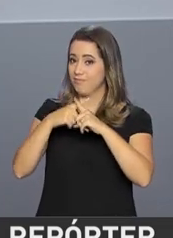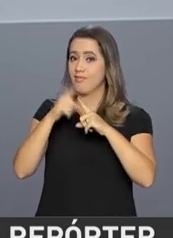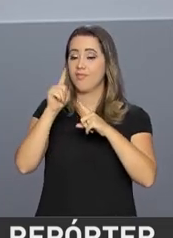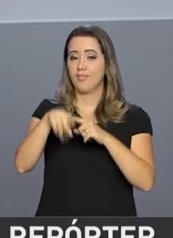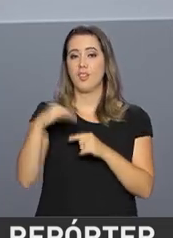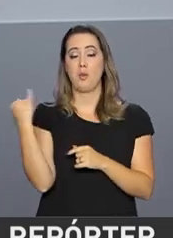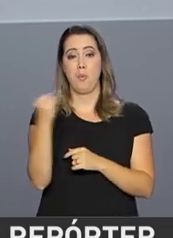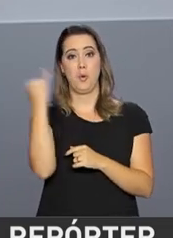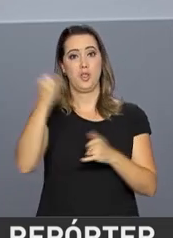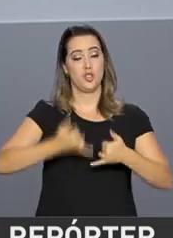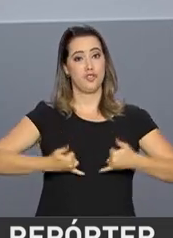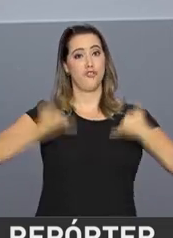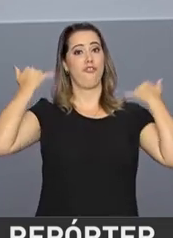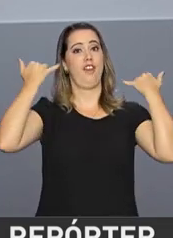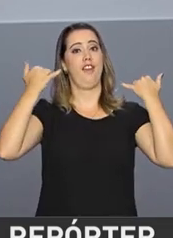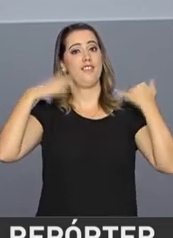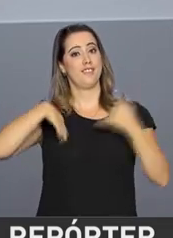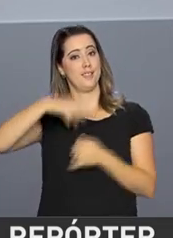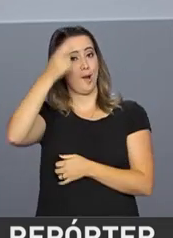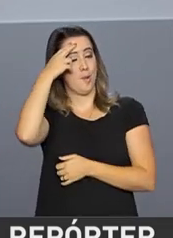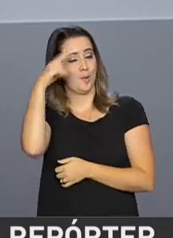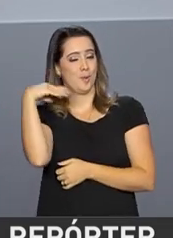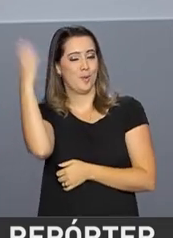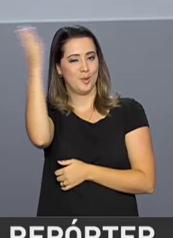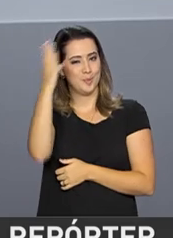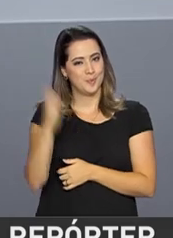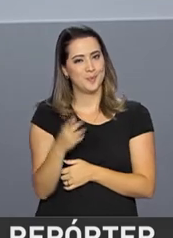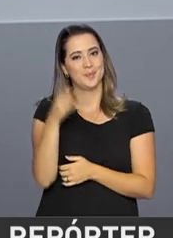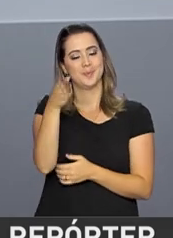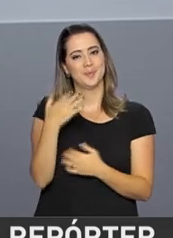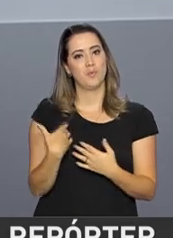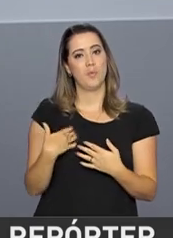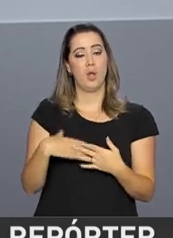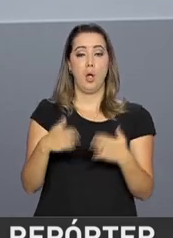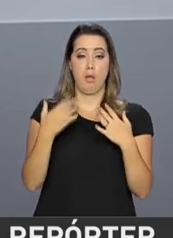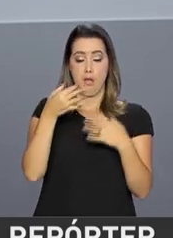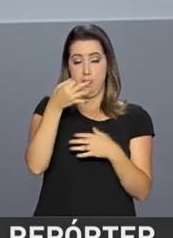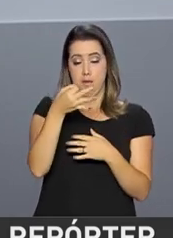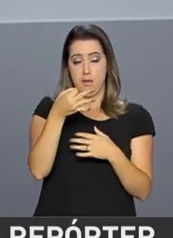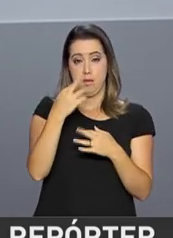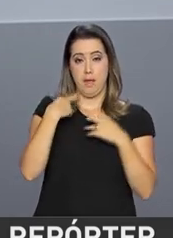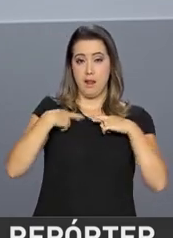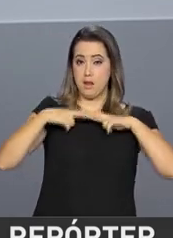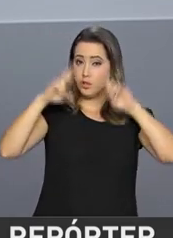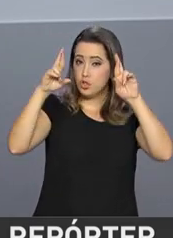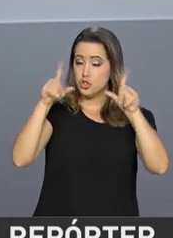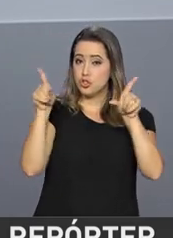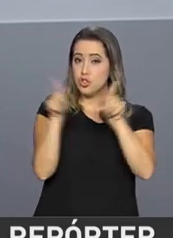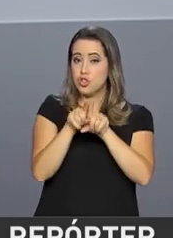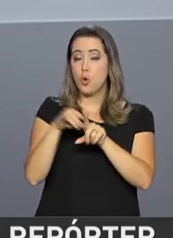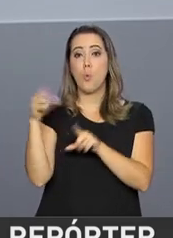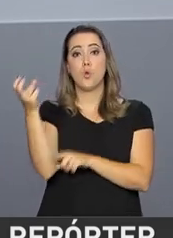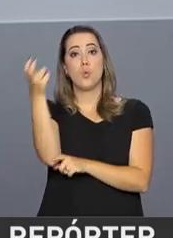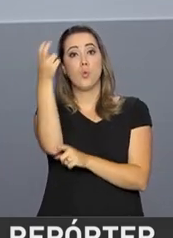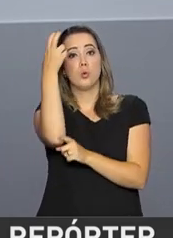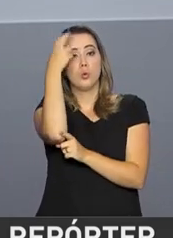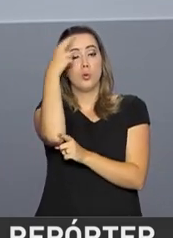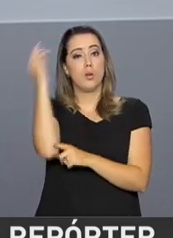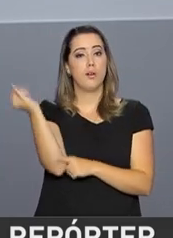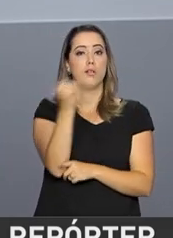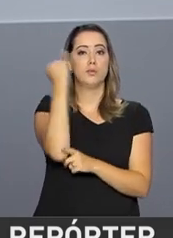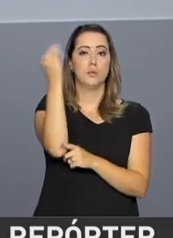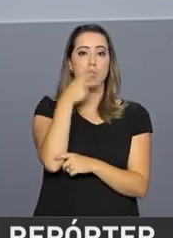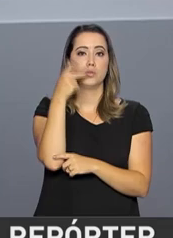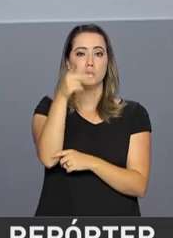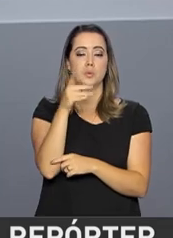do Bonfim, um patrimônio cultural brasileiro. Além de manifestação religiosa, é uma referência cultural importante para a